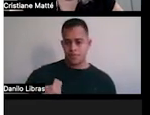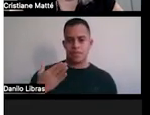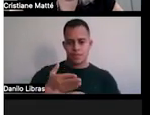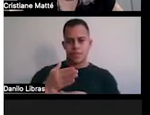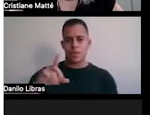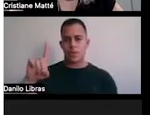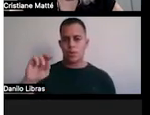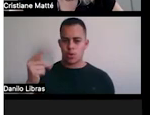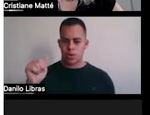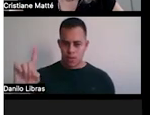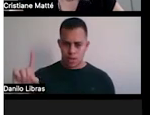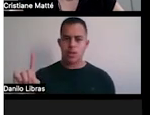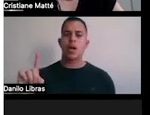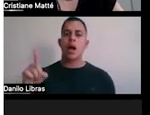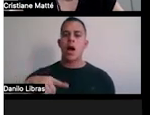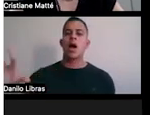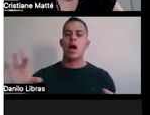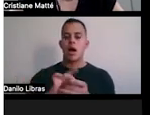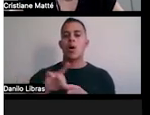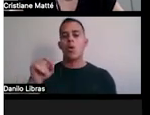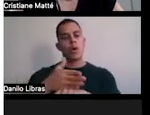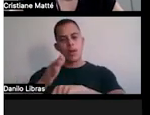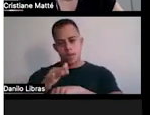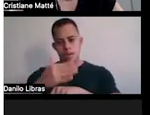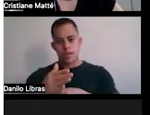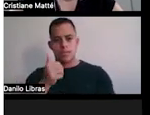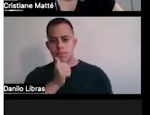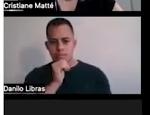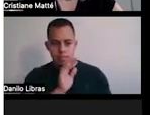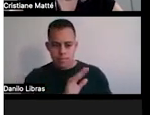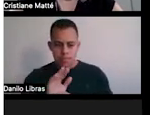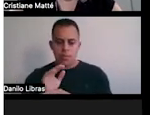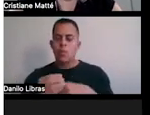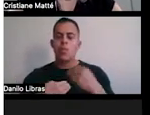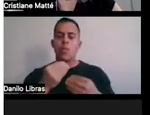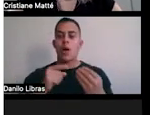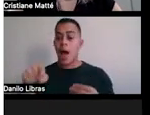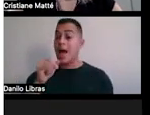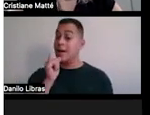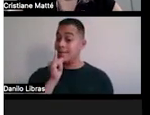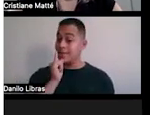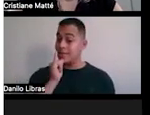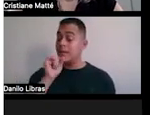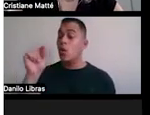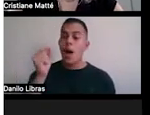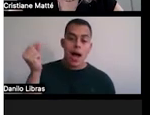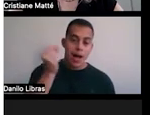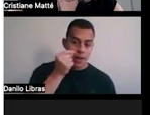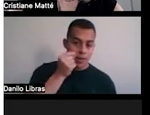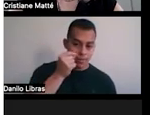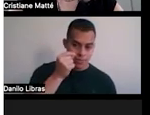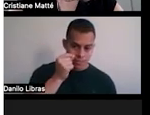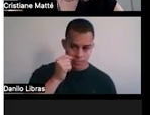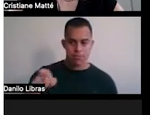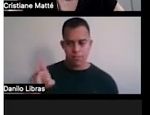o exercício materno, e aqui nesse caso nós estamos utilizando um modelo animal roedor, são ratos Wistar, que nós